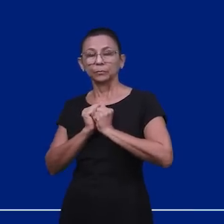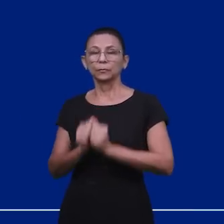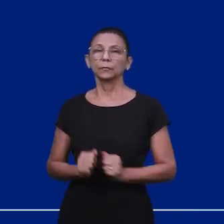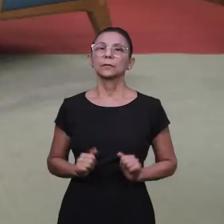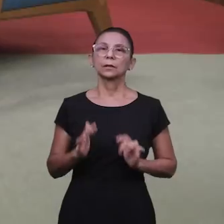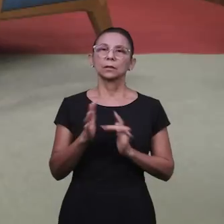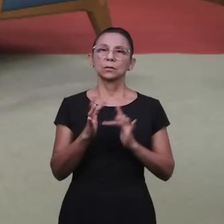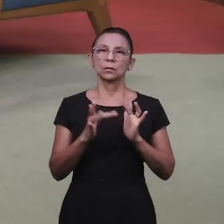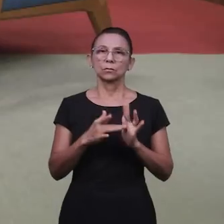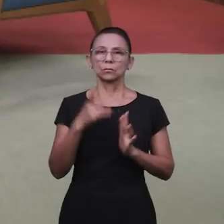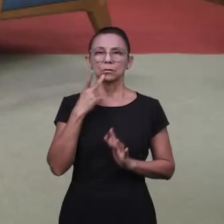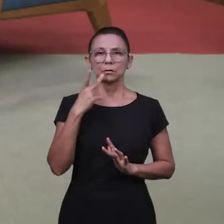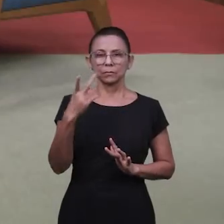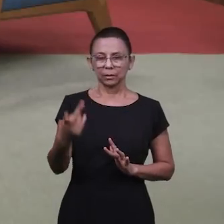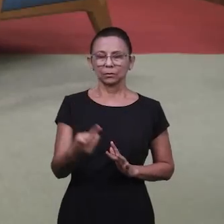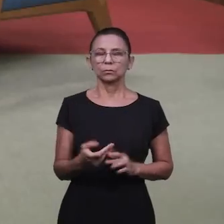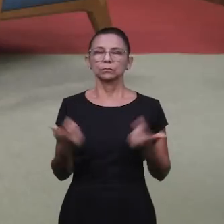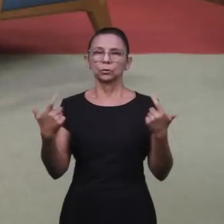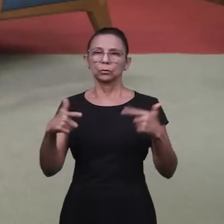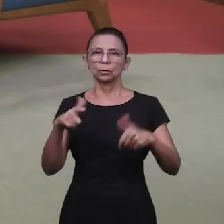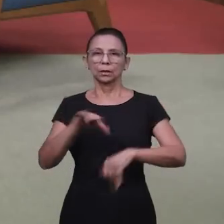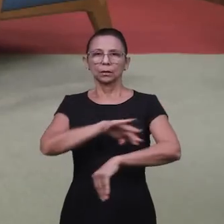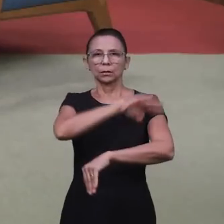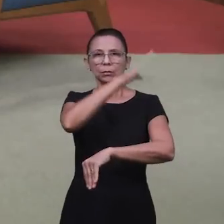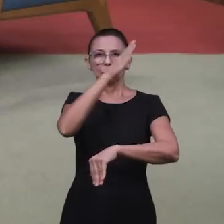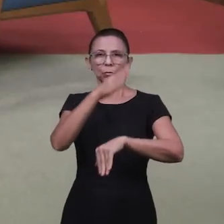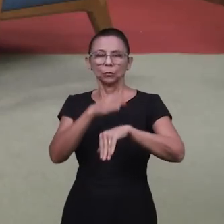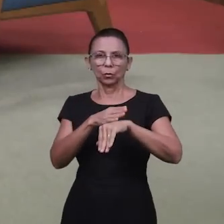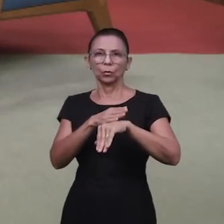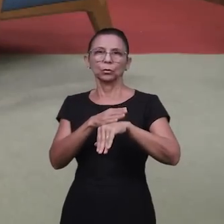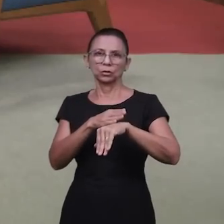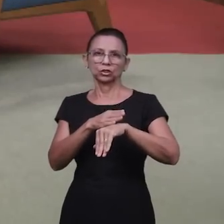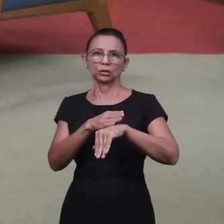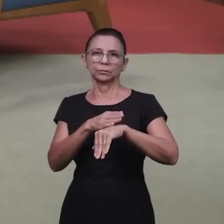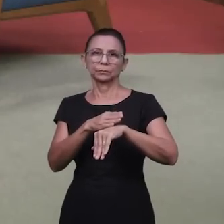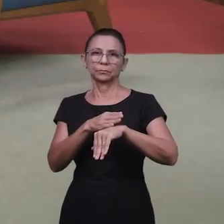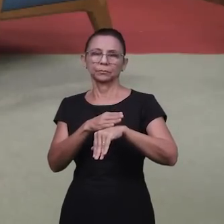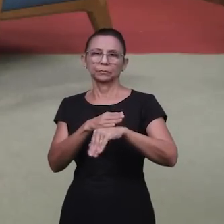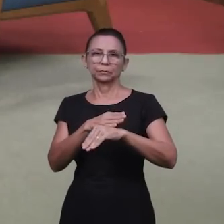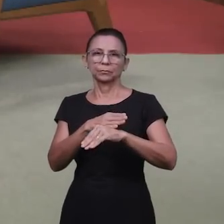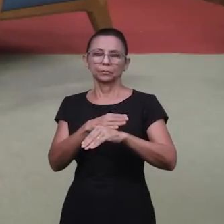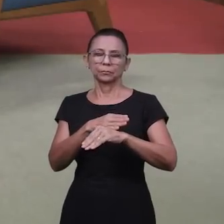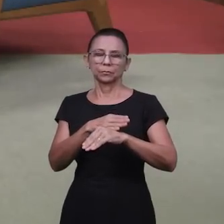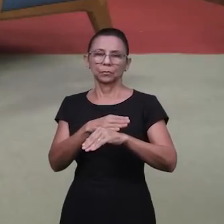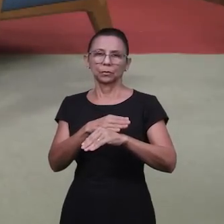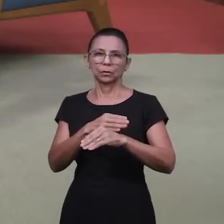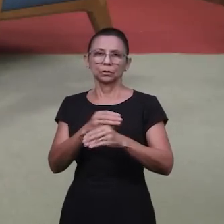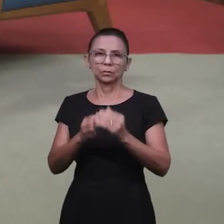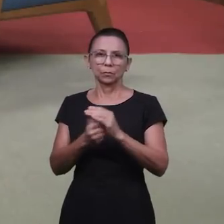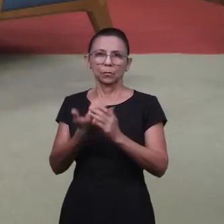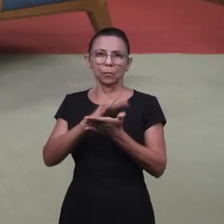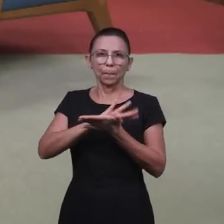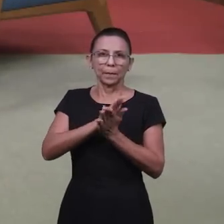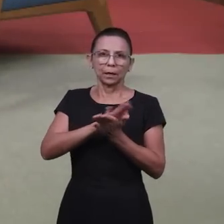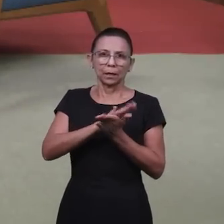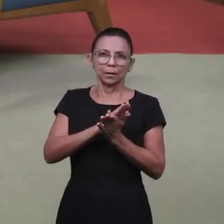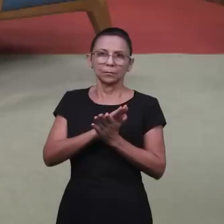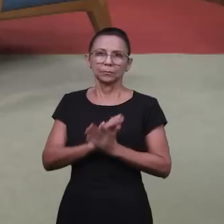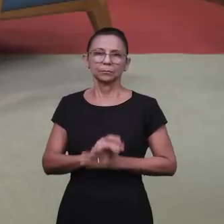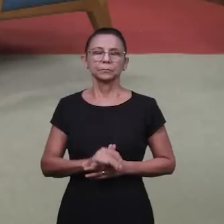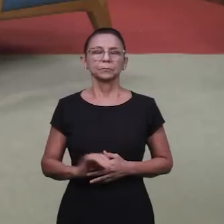do Senhor Jesus foram ditas exatamente no Getsêmani, após a ceia, né? No Monte da Mirra. É o Monte da Mirra, exatamente. Vamos